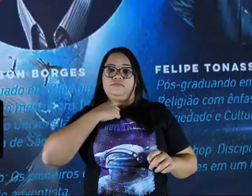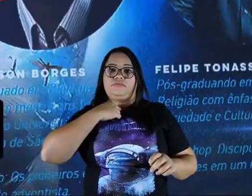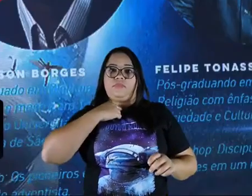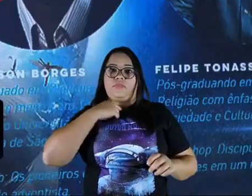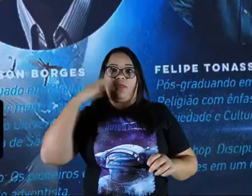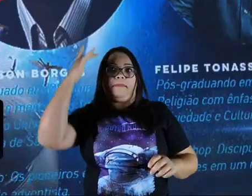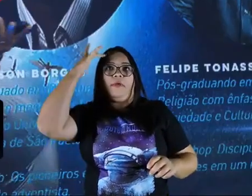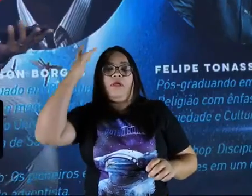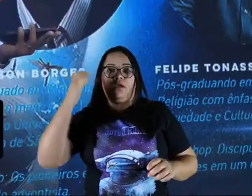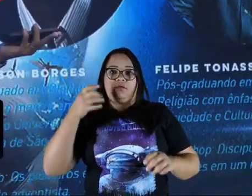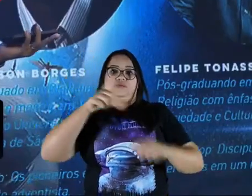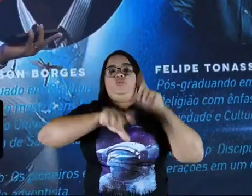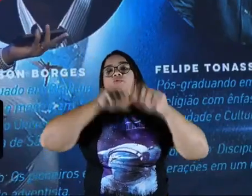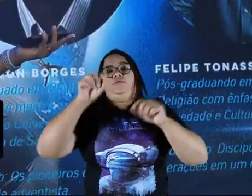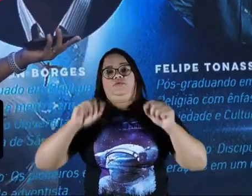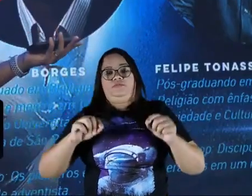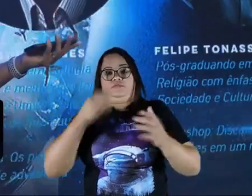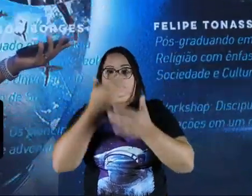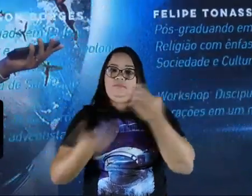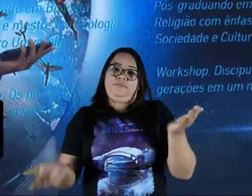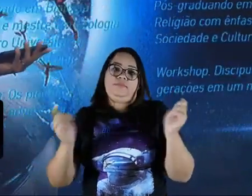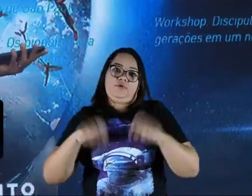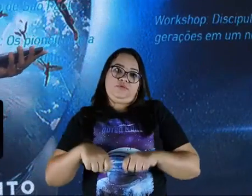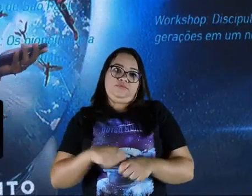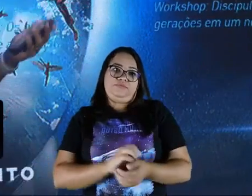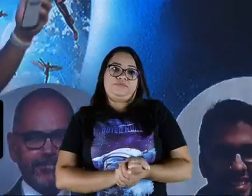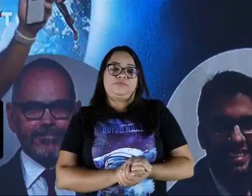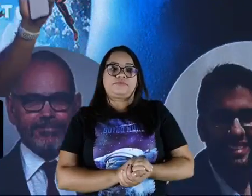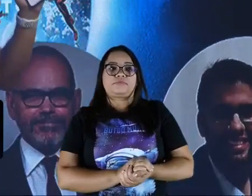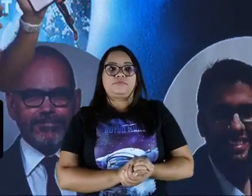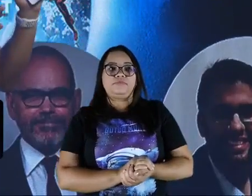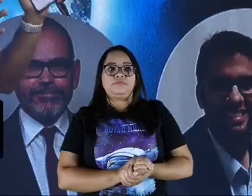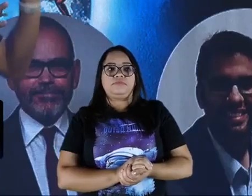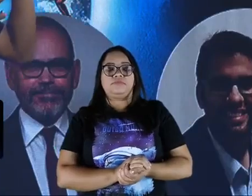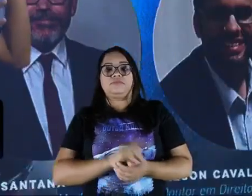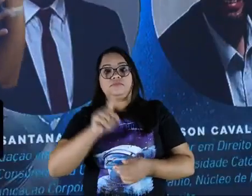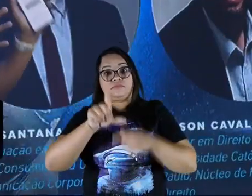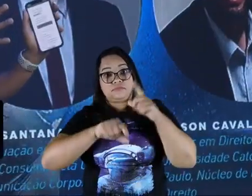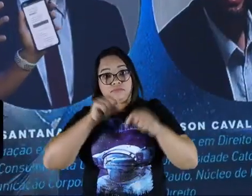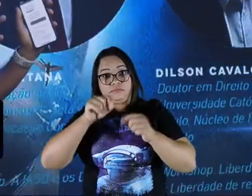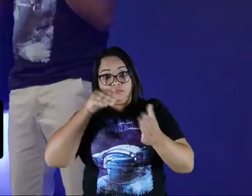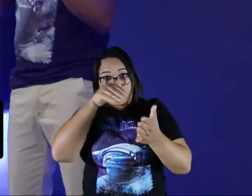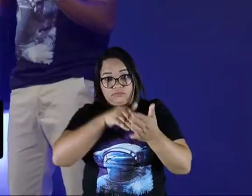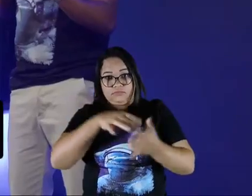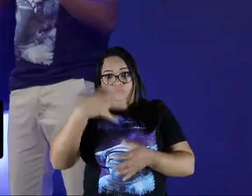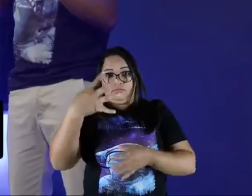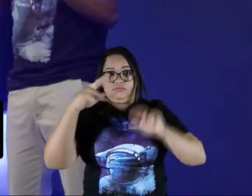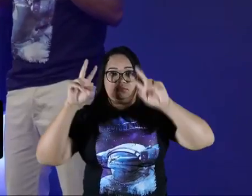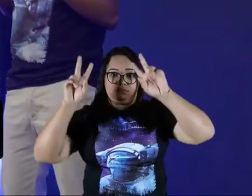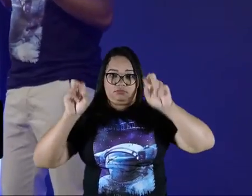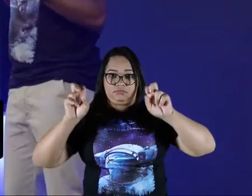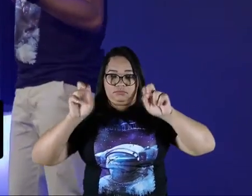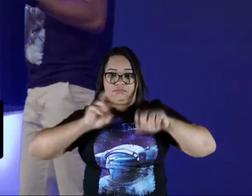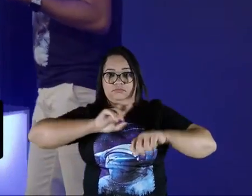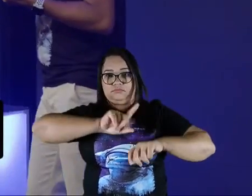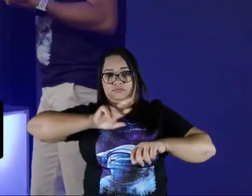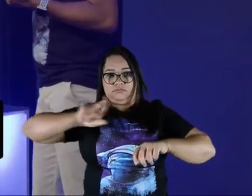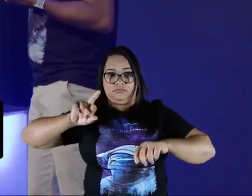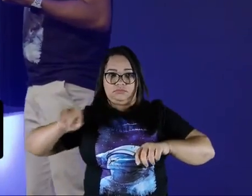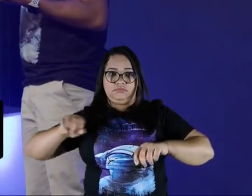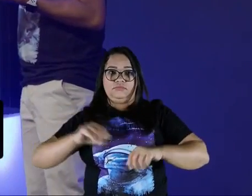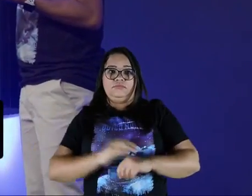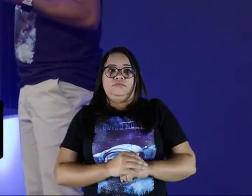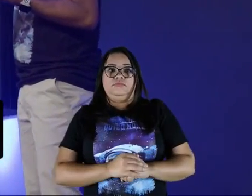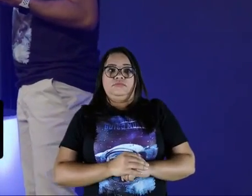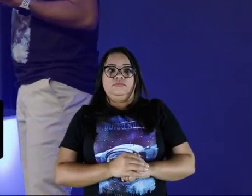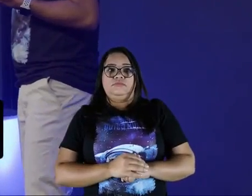deixar para a última hora, porque pra aí última hora vai perder a melhor tema. Quatro, você pode escolher até quatro temas, ou seja, dá para fazer